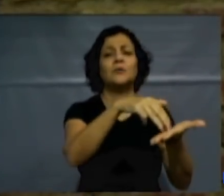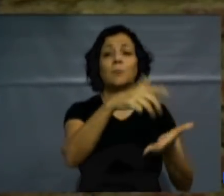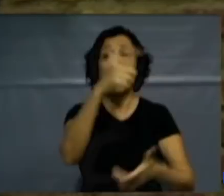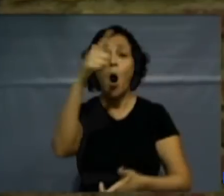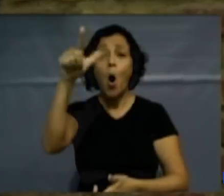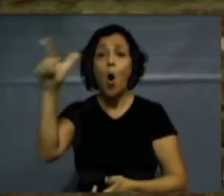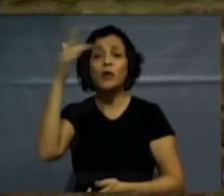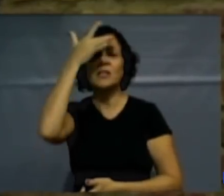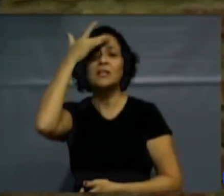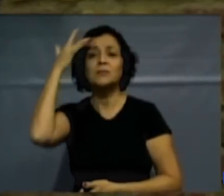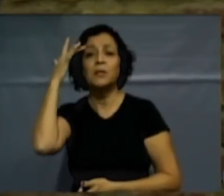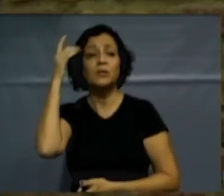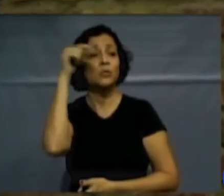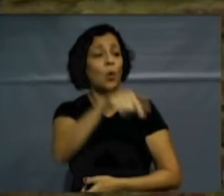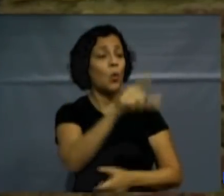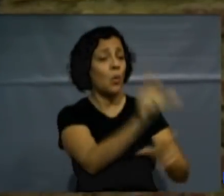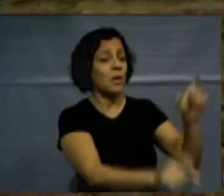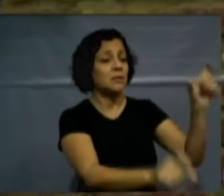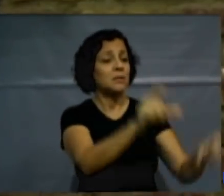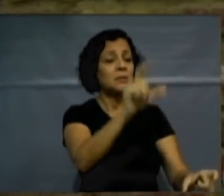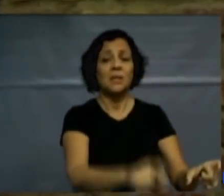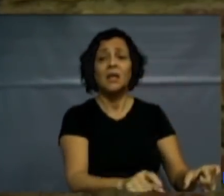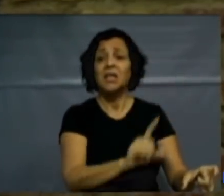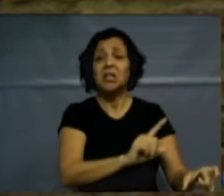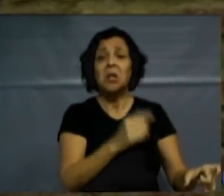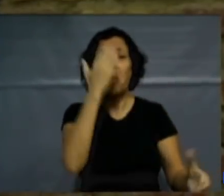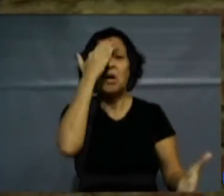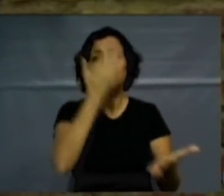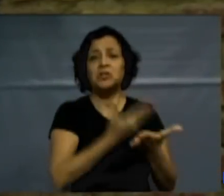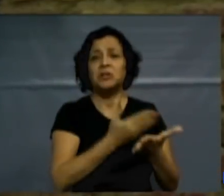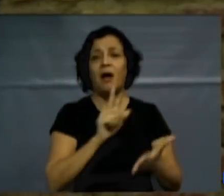aqueles que não habitavam naquela terra, eram os pagãos.